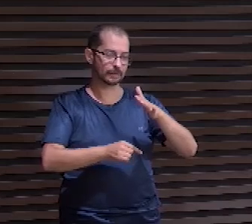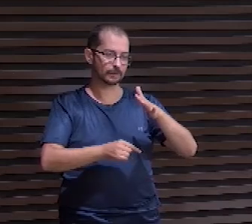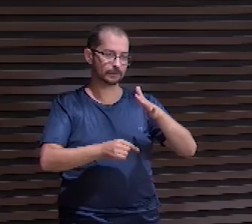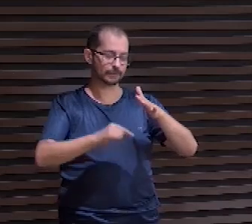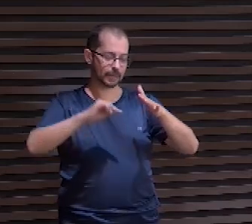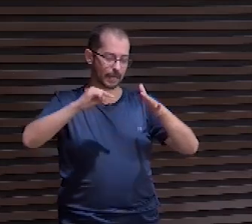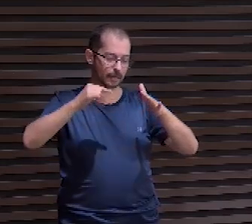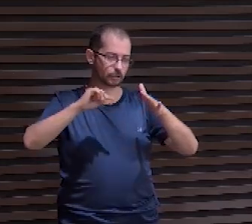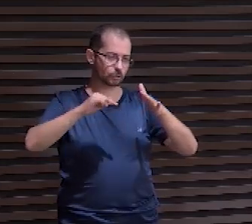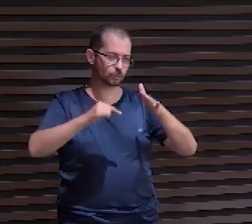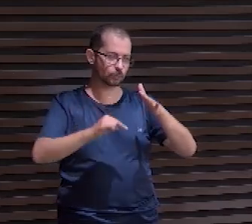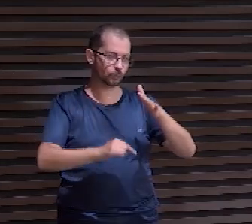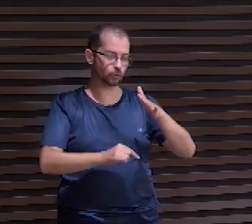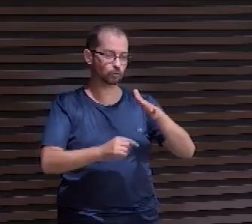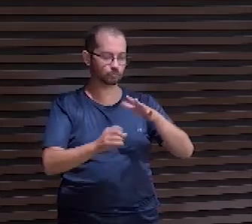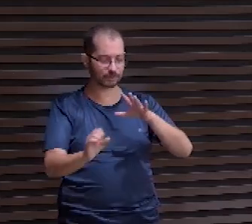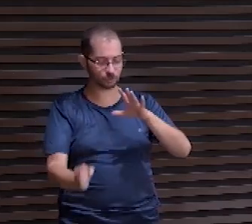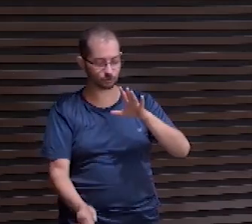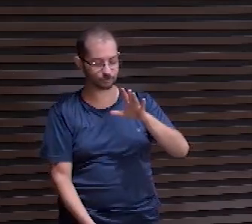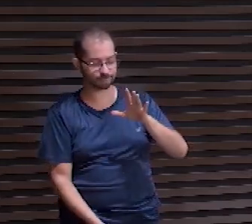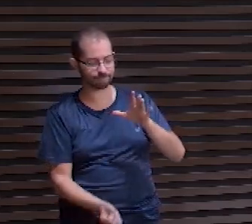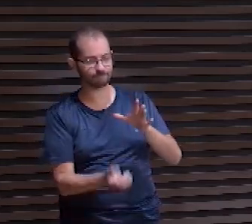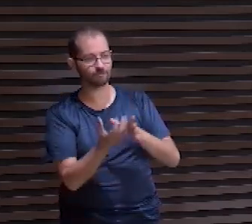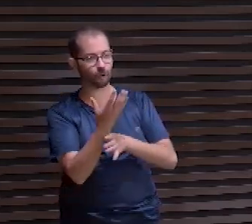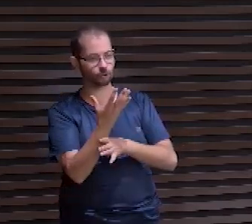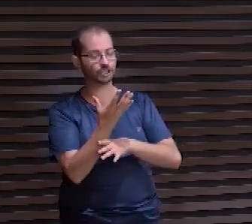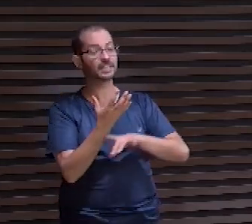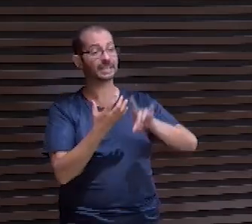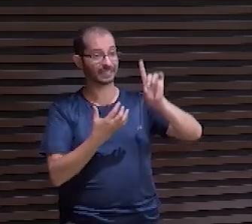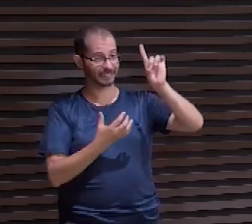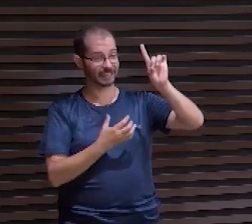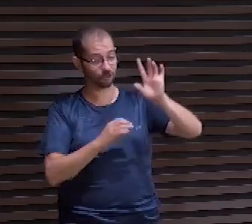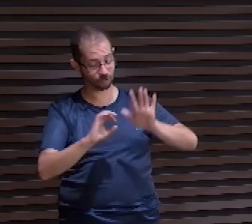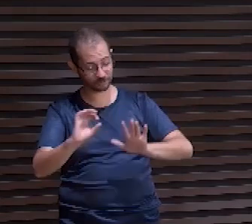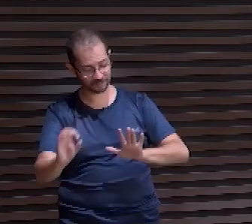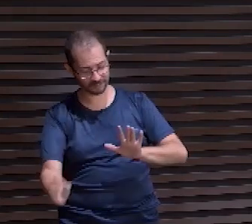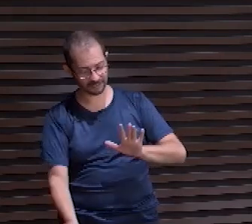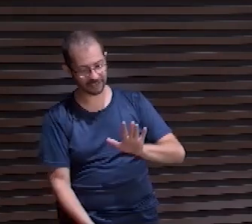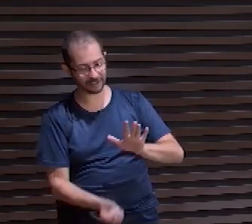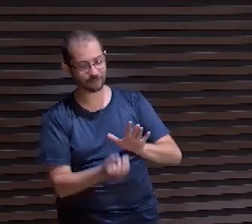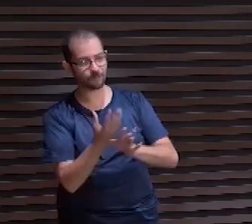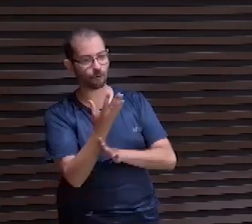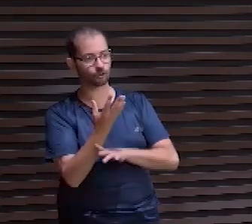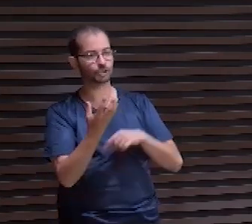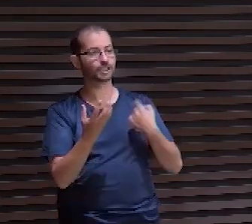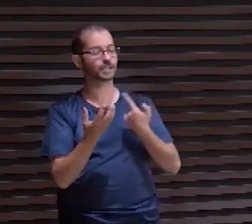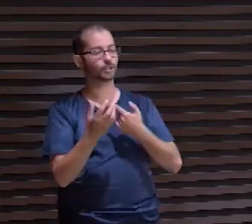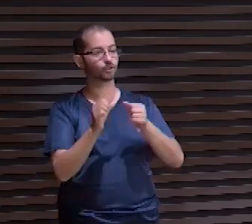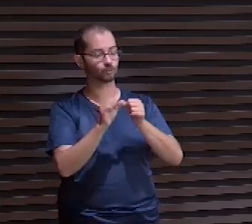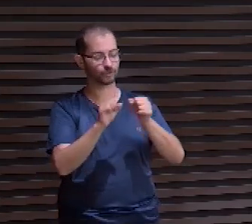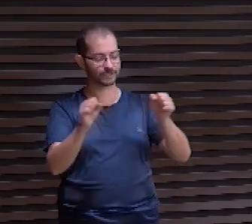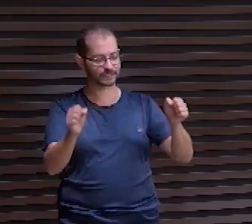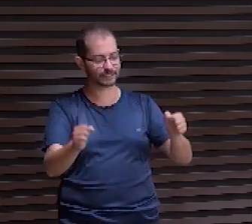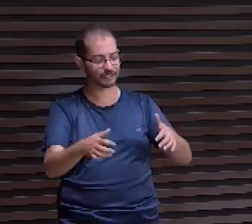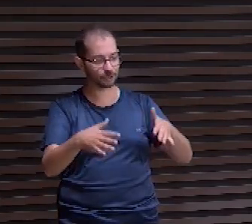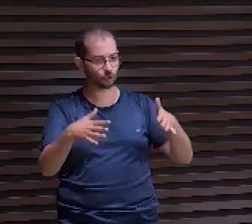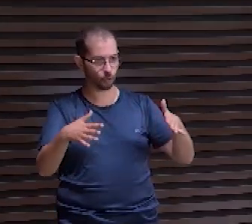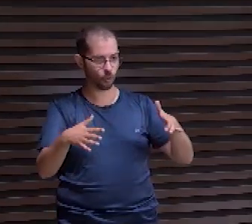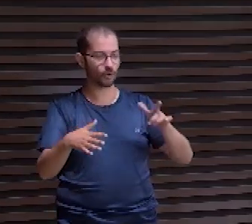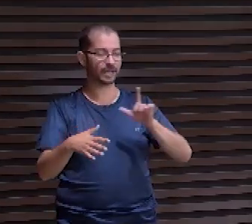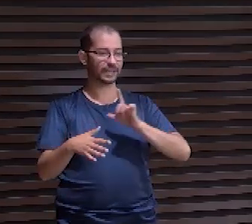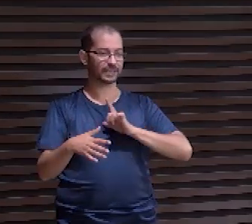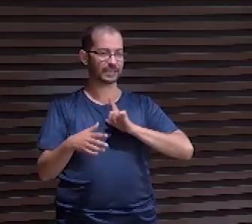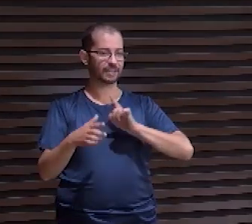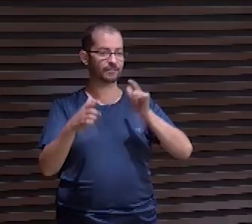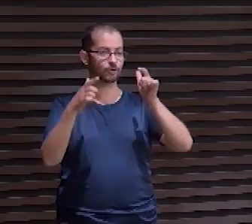Sem dúvida, Deus é a fonte que nos criou e reservou um lugar para si